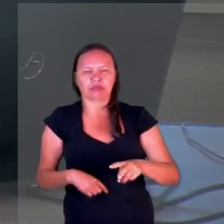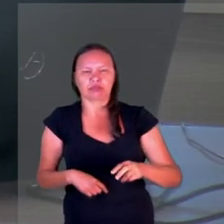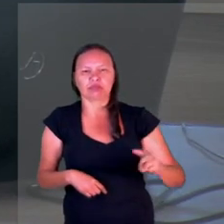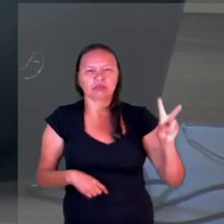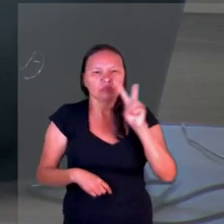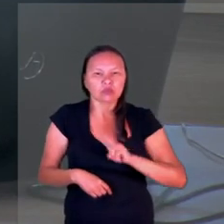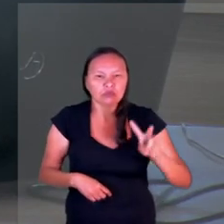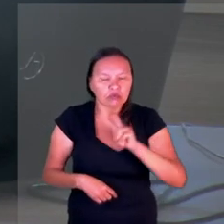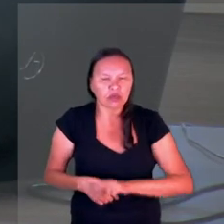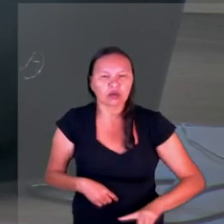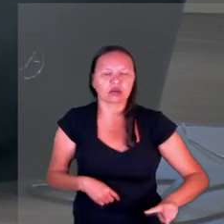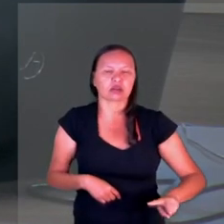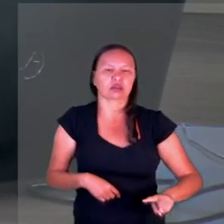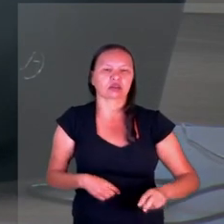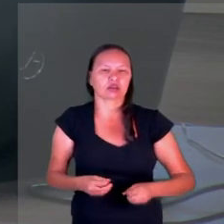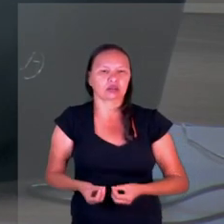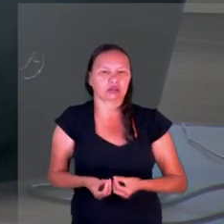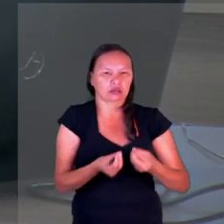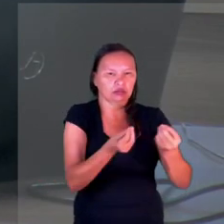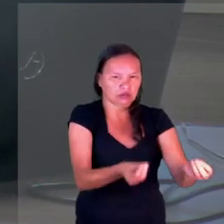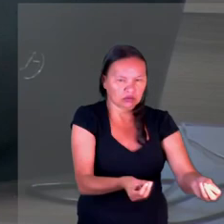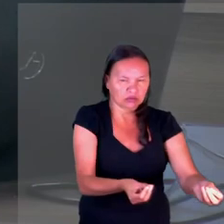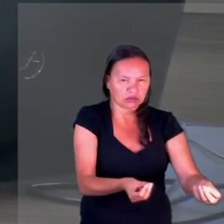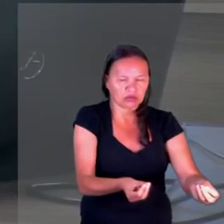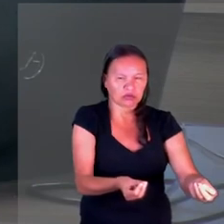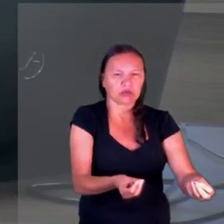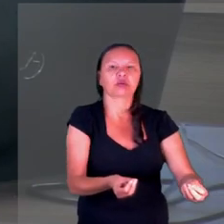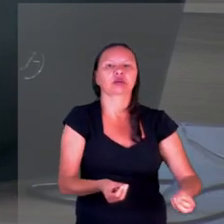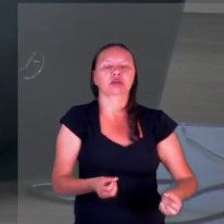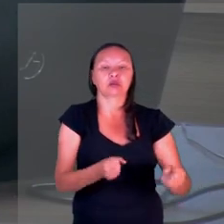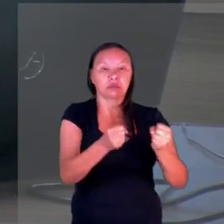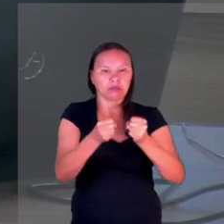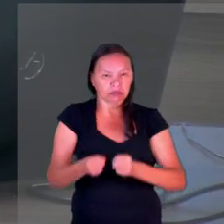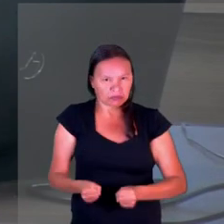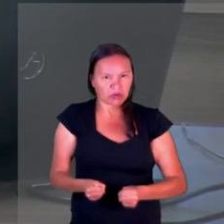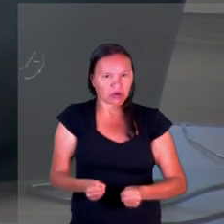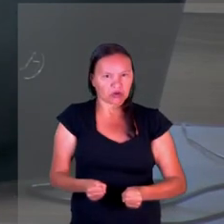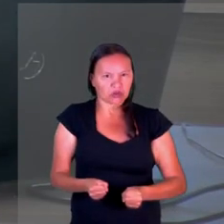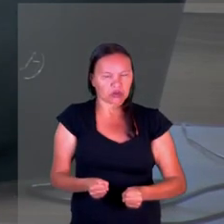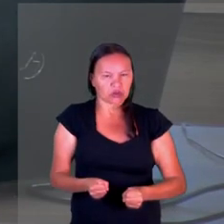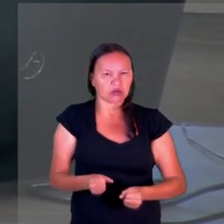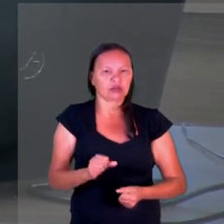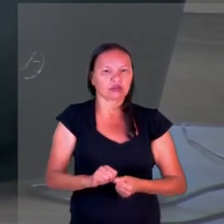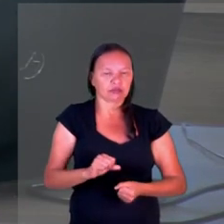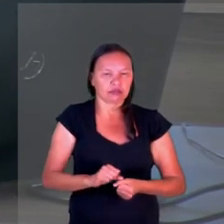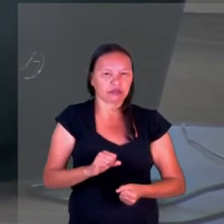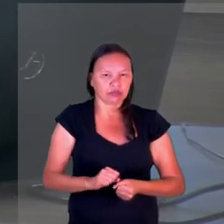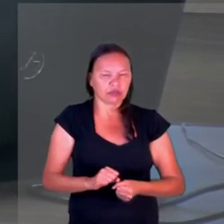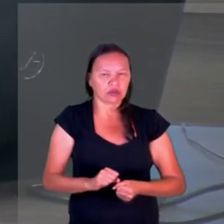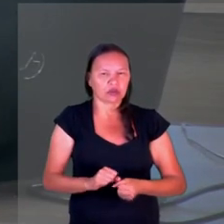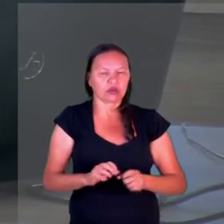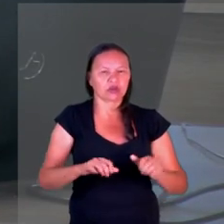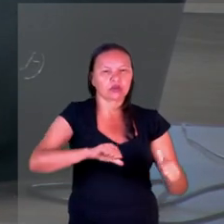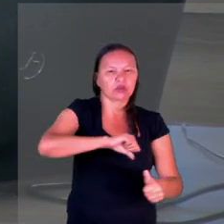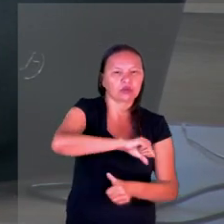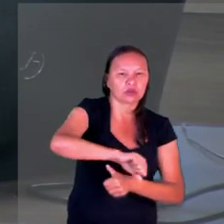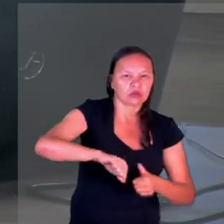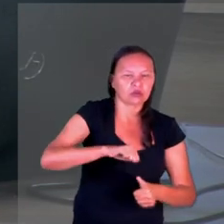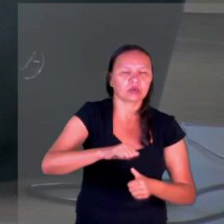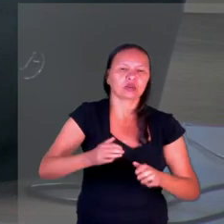valorização entregues a particulares quando você pode sim promover uma multa uma